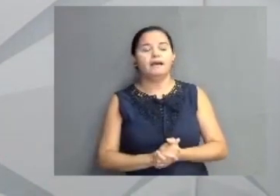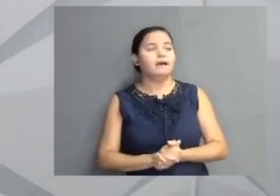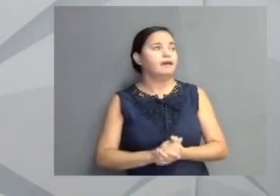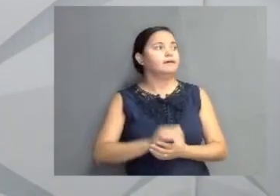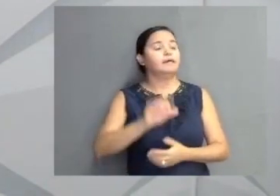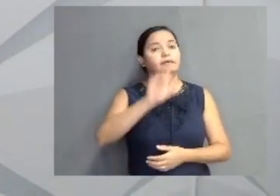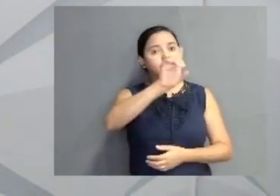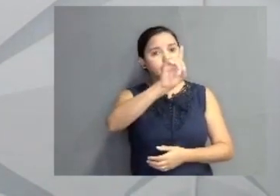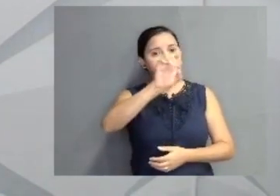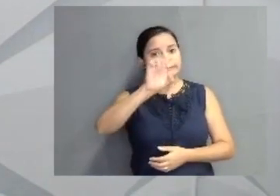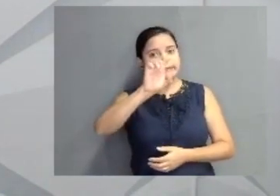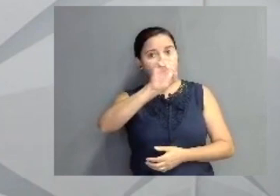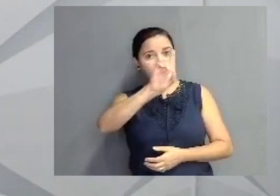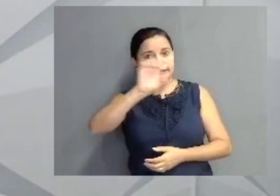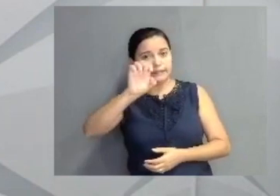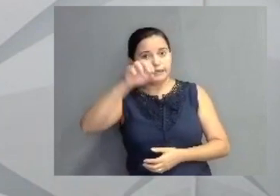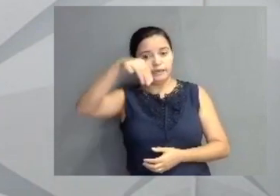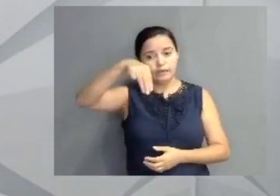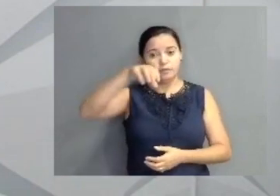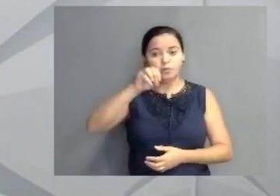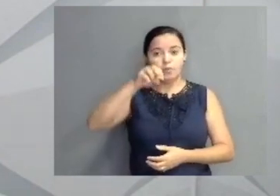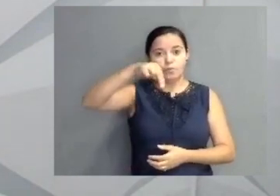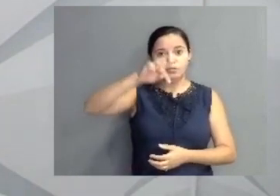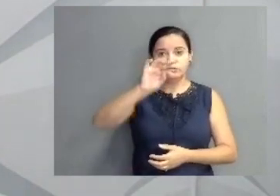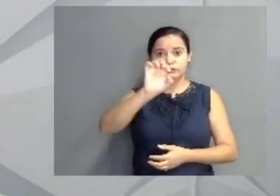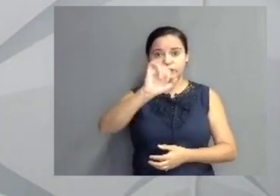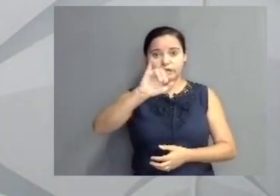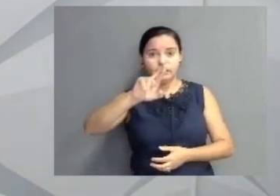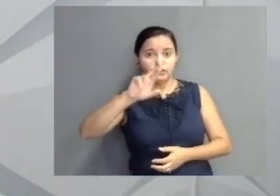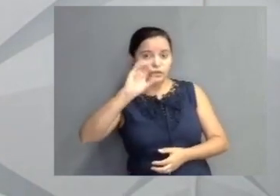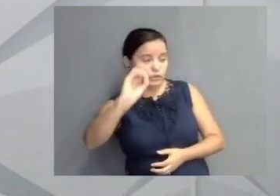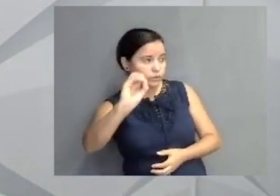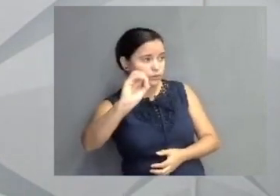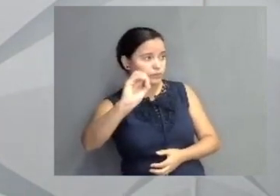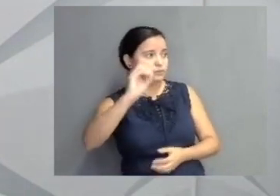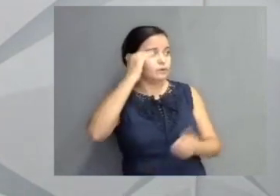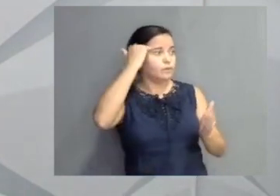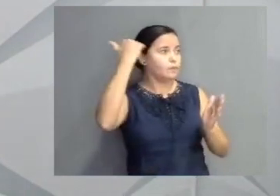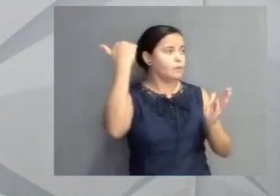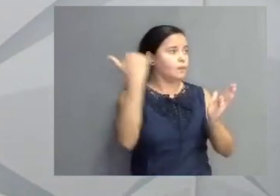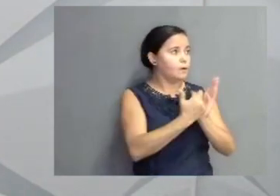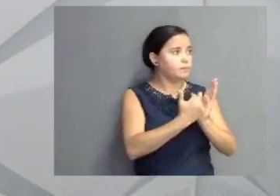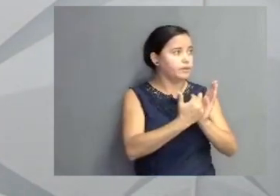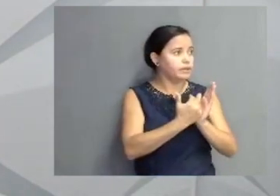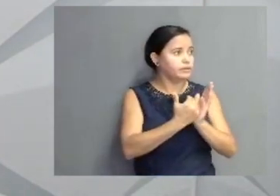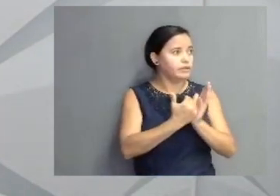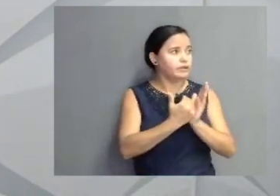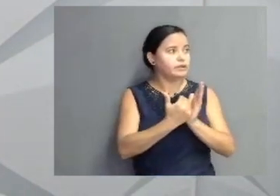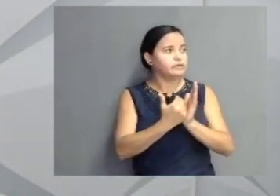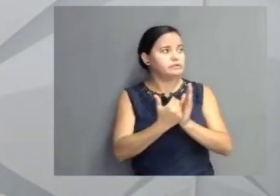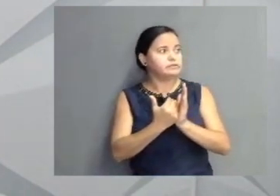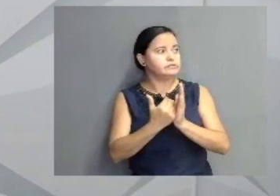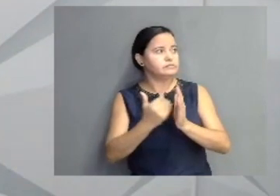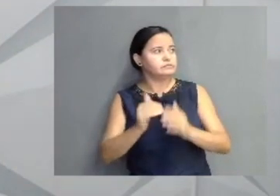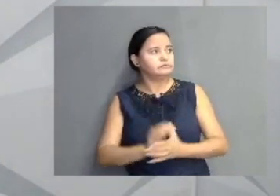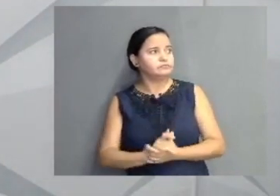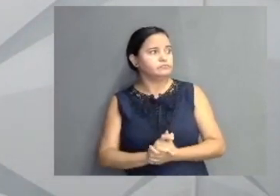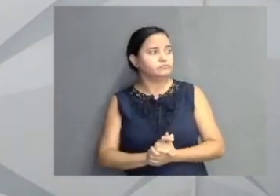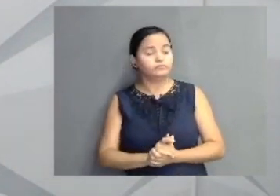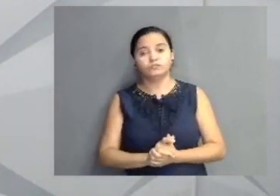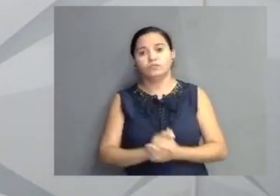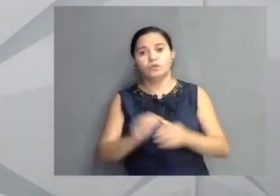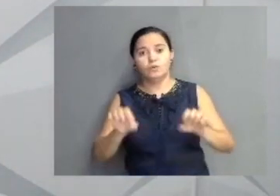que você vai encontrar esse poema. Eles, ó, as estrofes, elas obedecem, né, uma estrutura tanto de